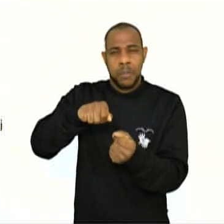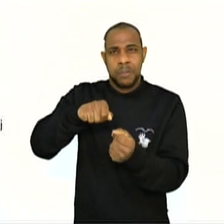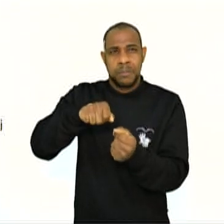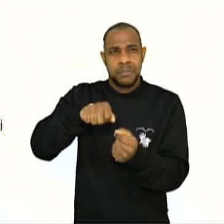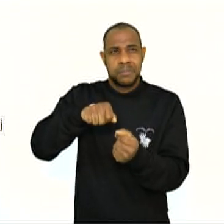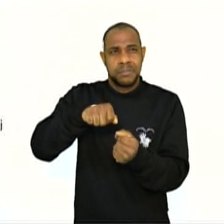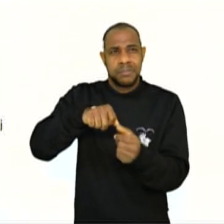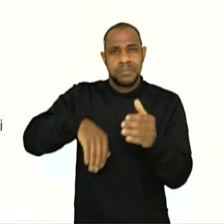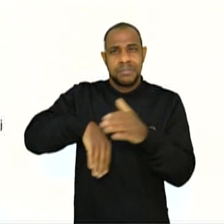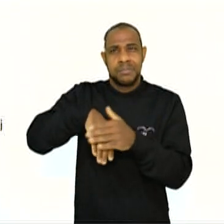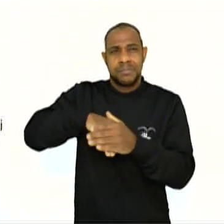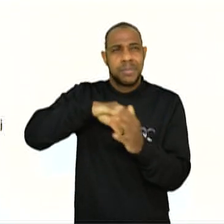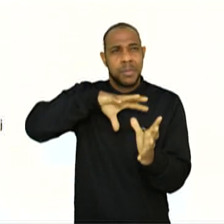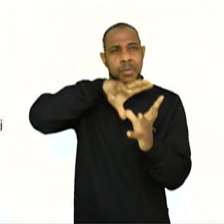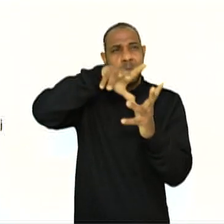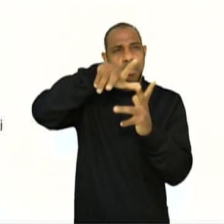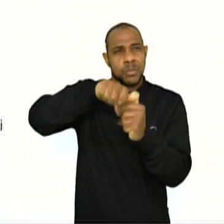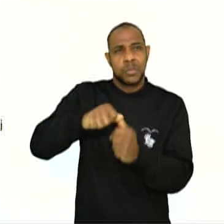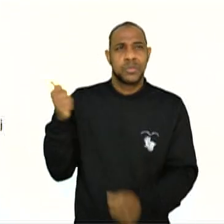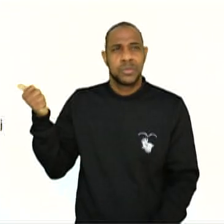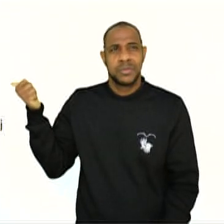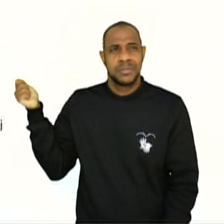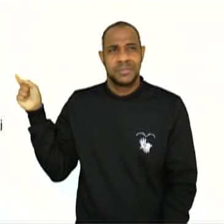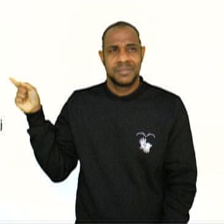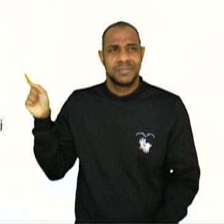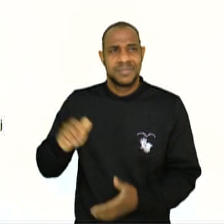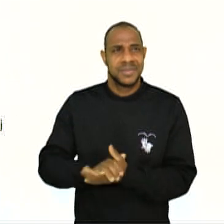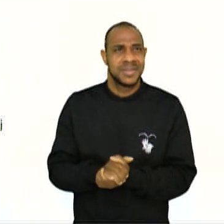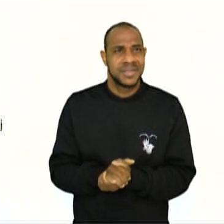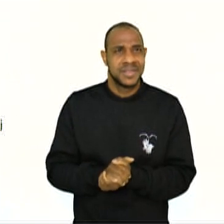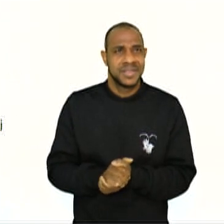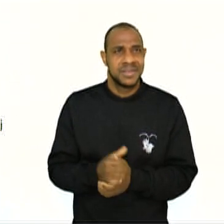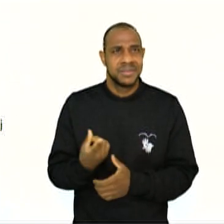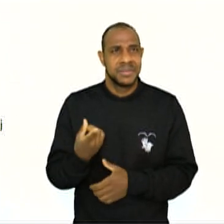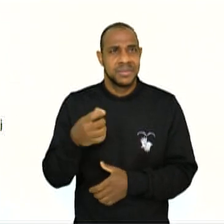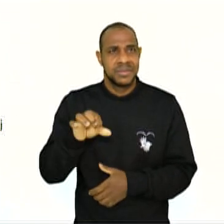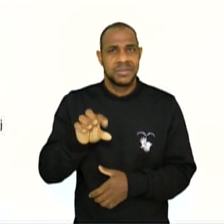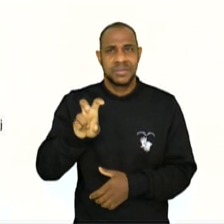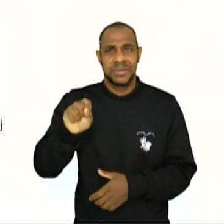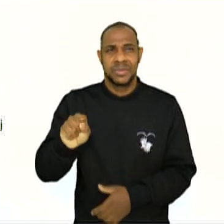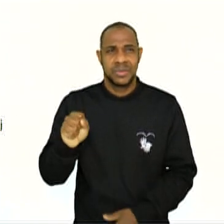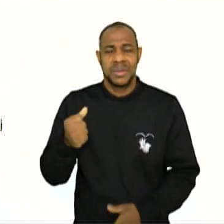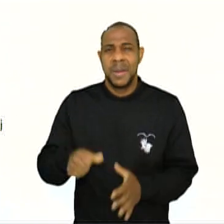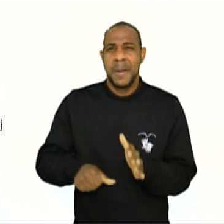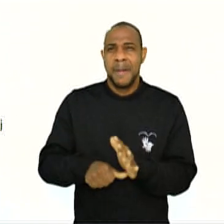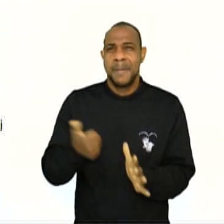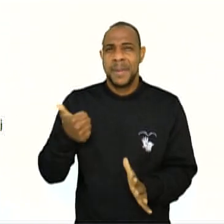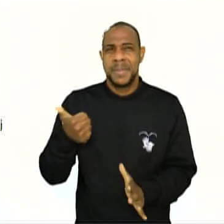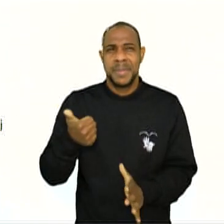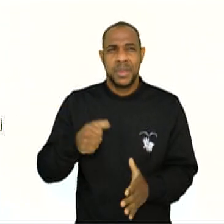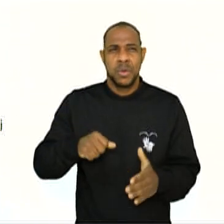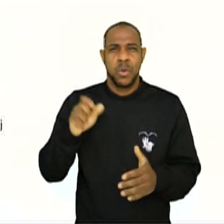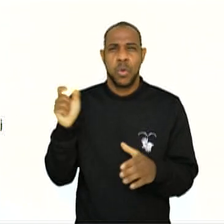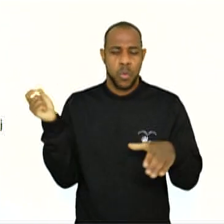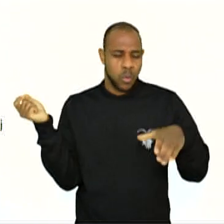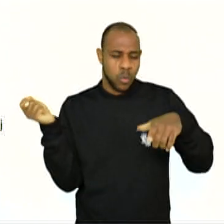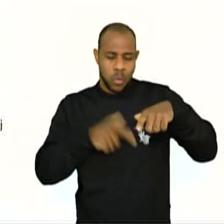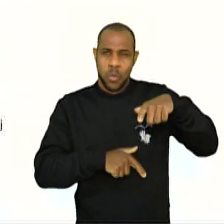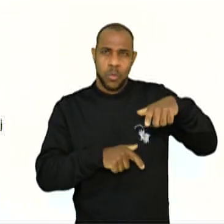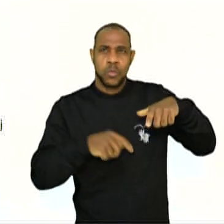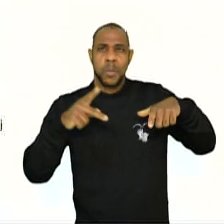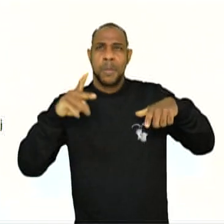uma olhadinha nesse GIF que reproduz o primeiro gol do Pelé, do Rei Pelé, em uma Copa do